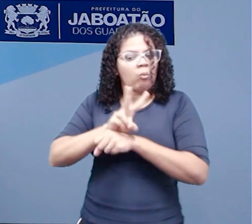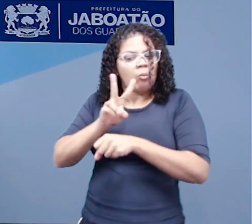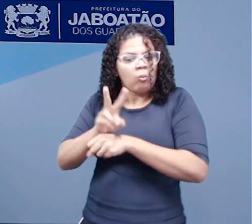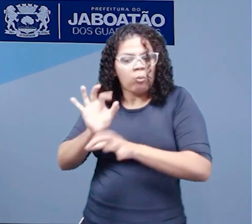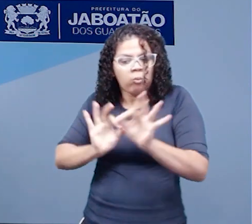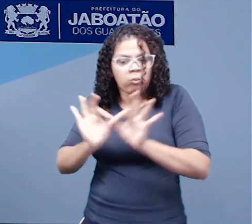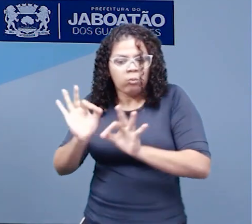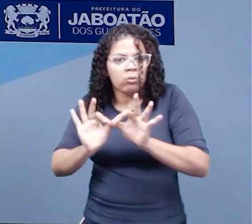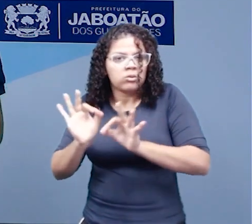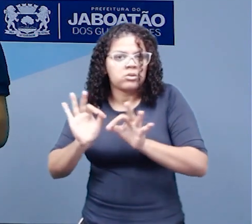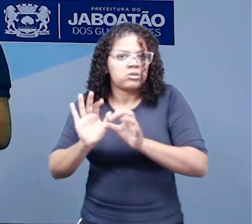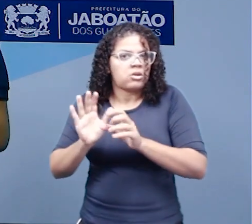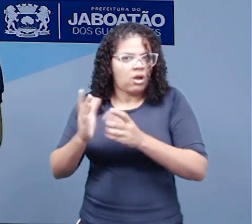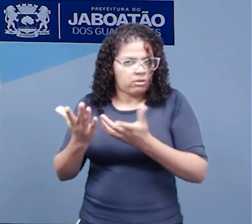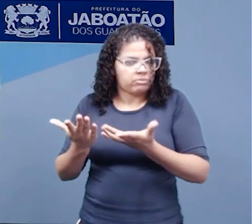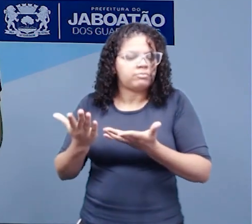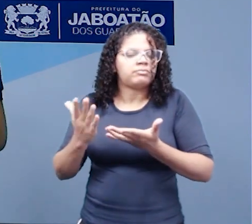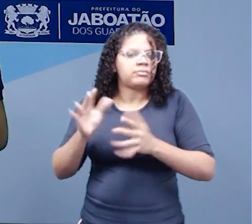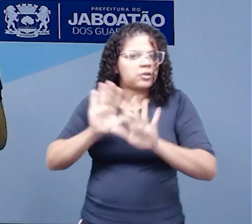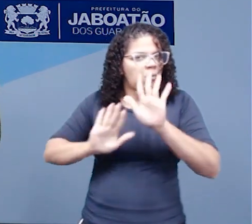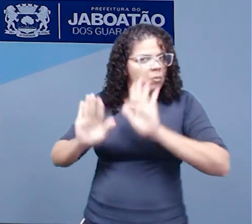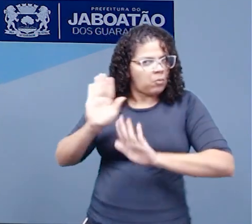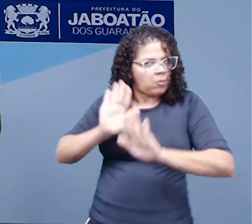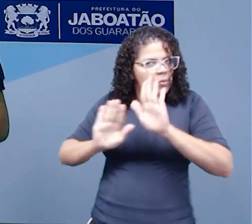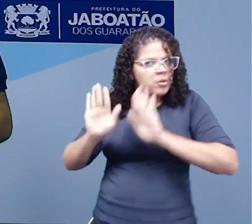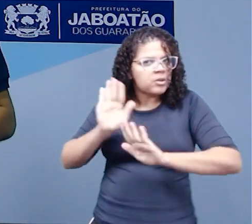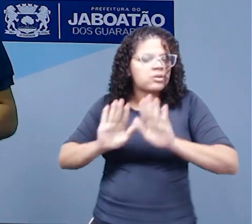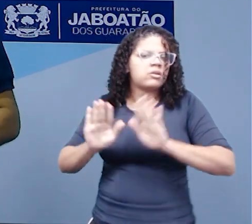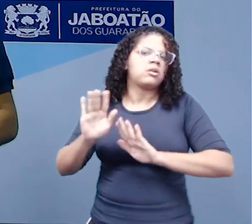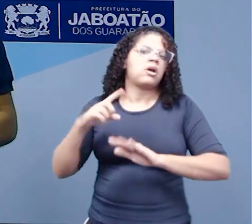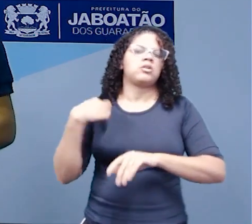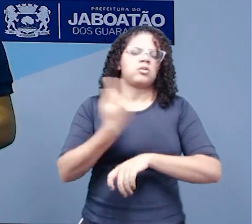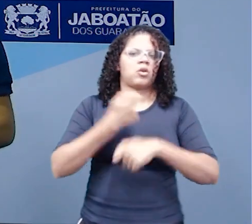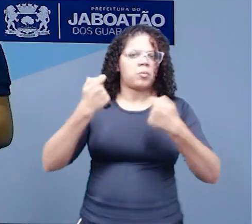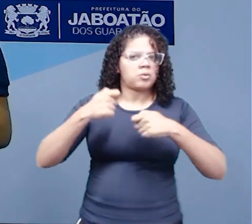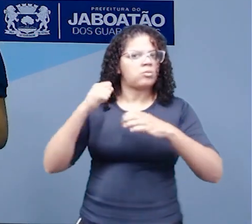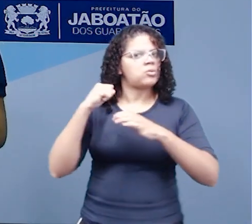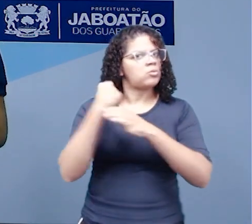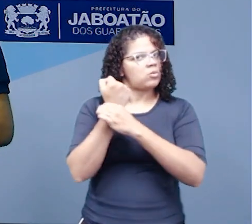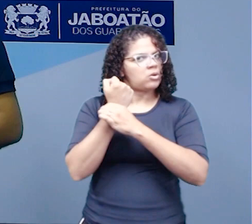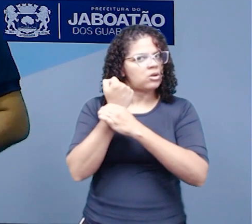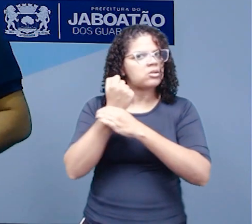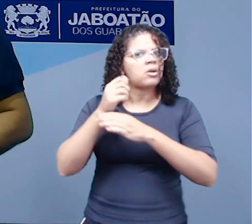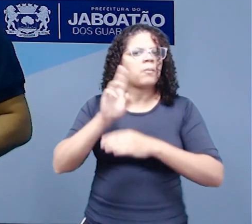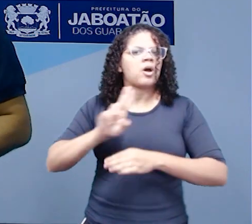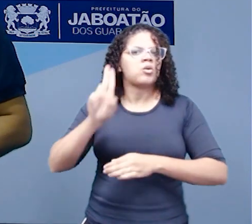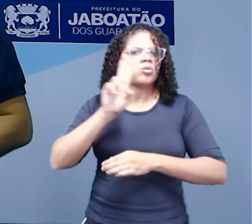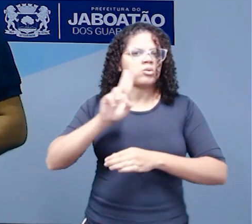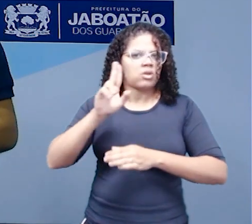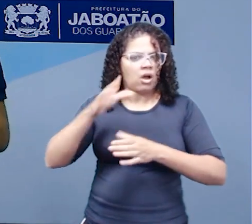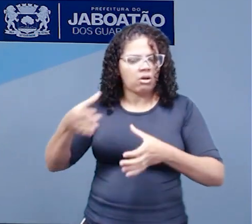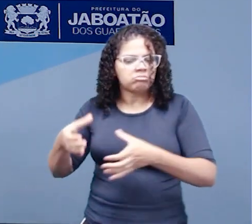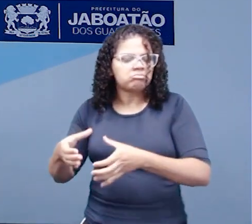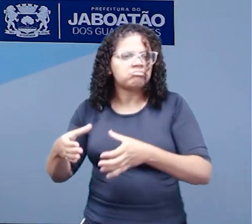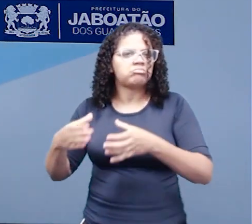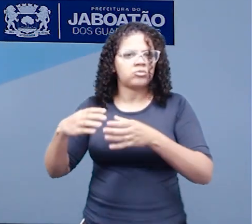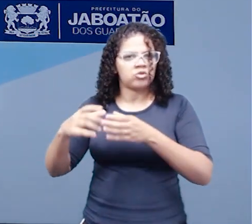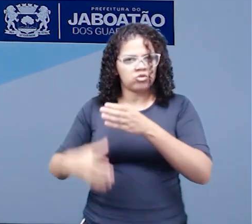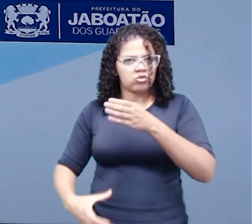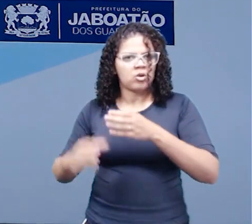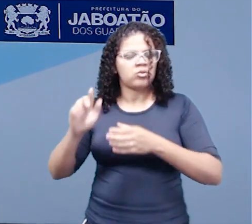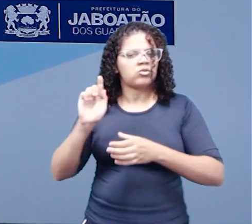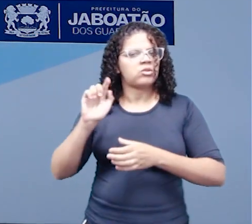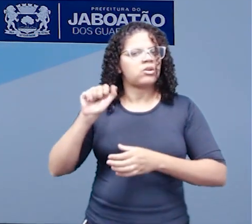cabíveis quanto ao vazamento. Então fica atento aí porque é necessário segurança para manusear um botijão de gás. Beleza.